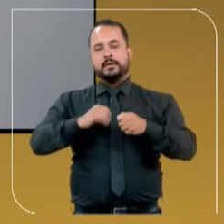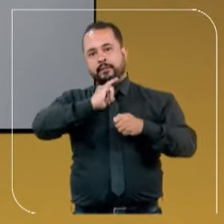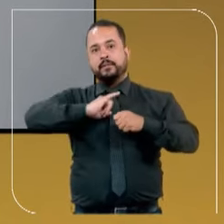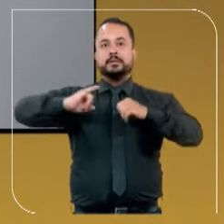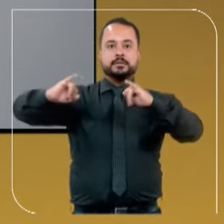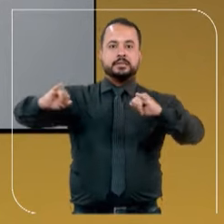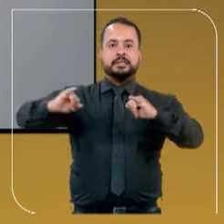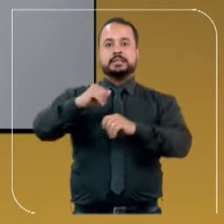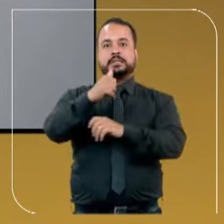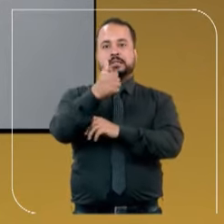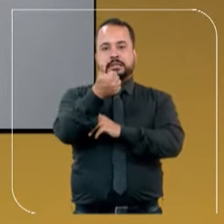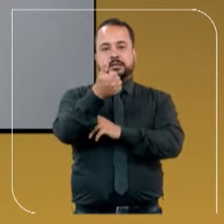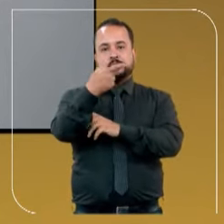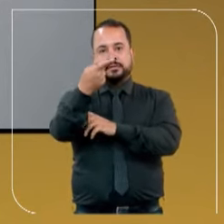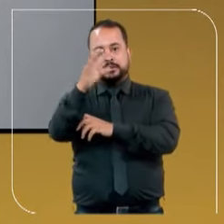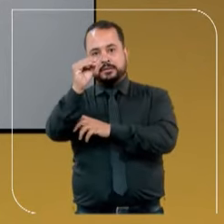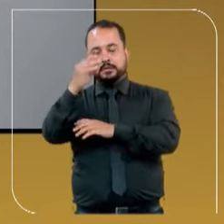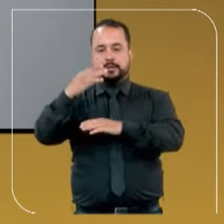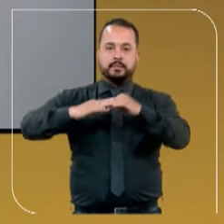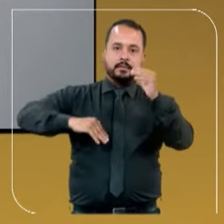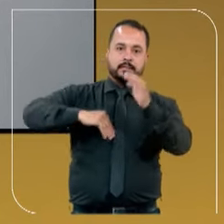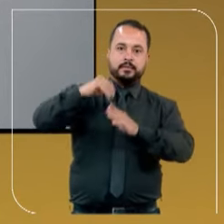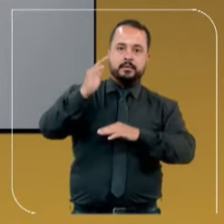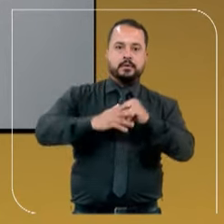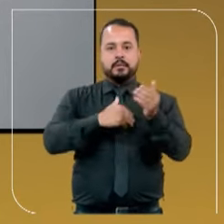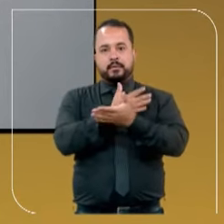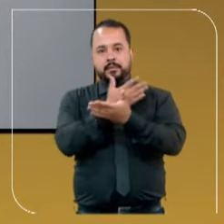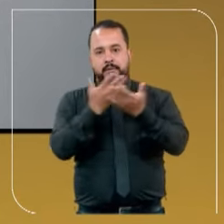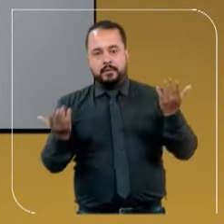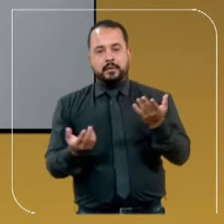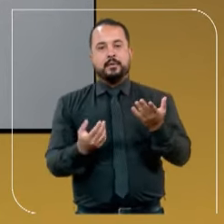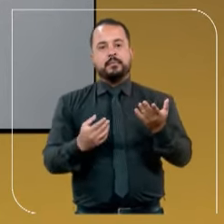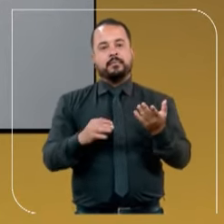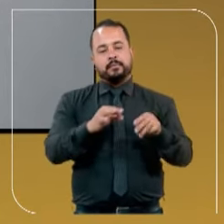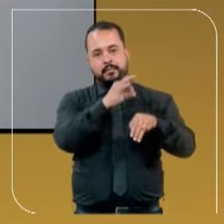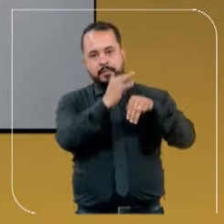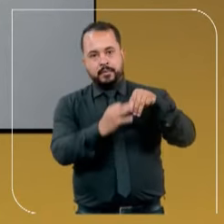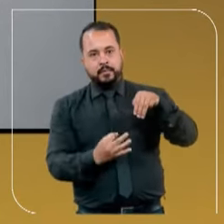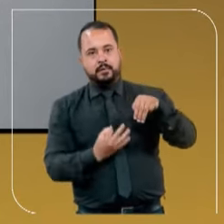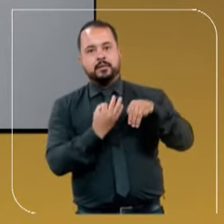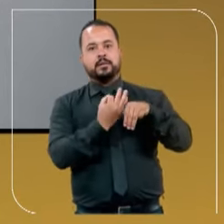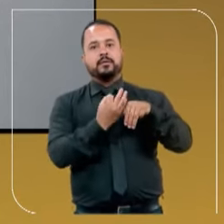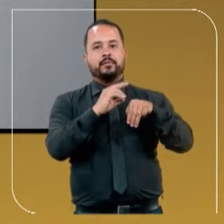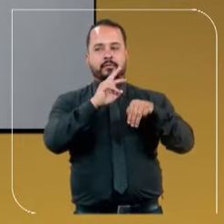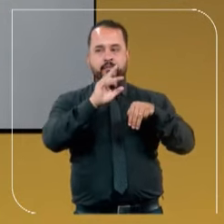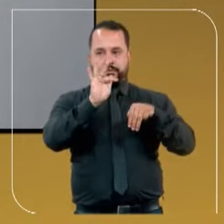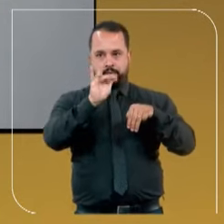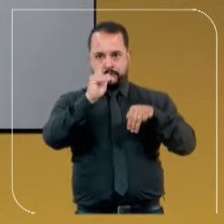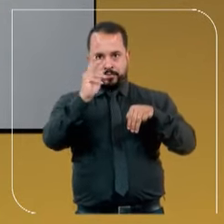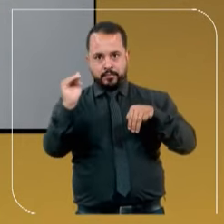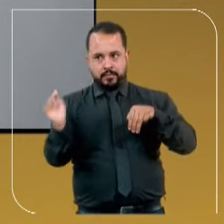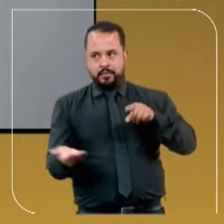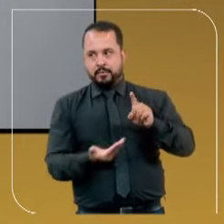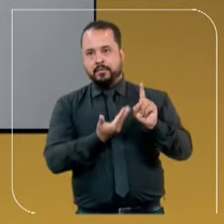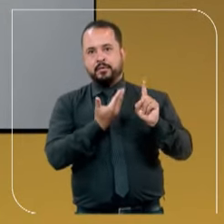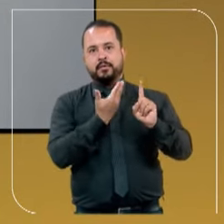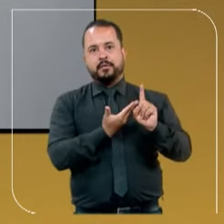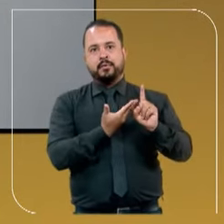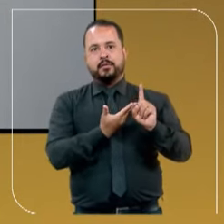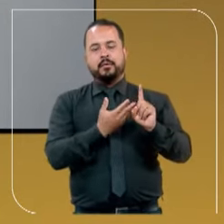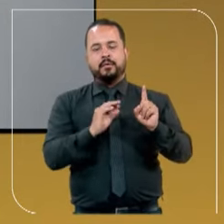profissionais serão habilitados, ministro Fachin, mercê de que eles se olvidaram do prazo de